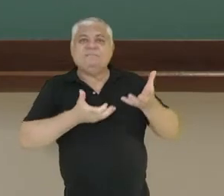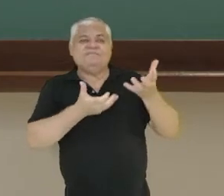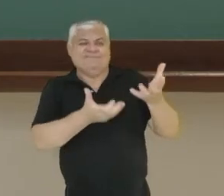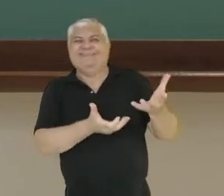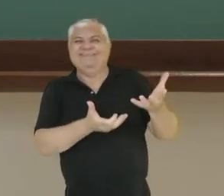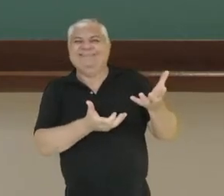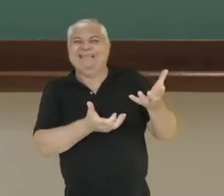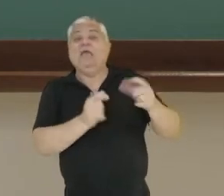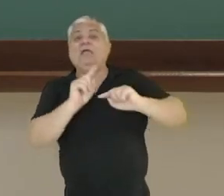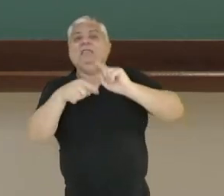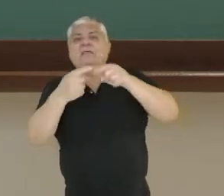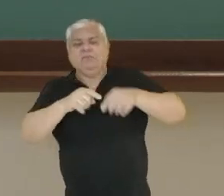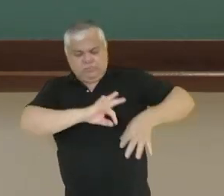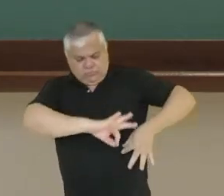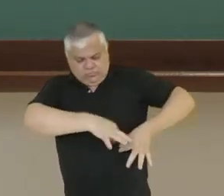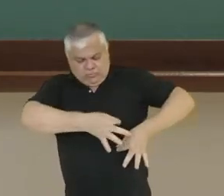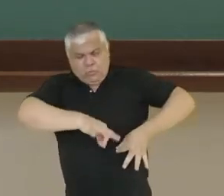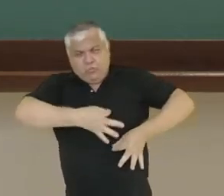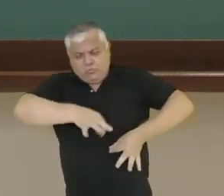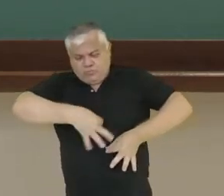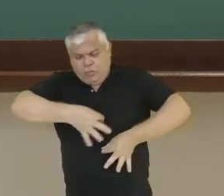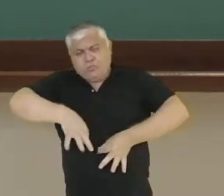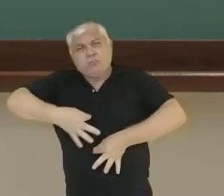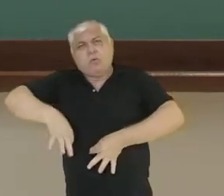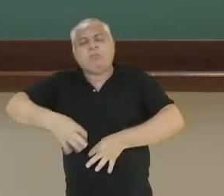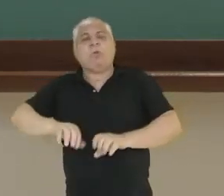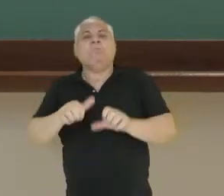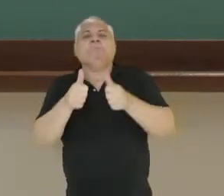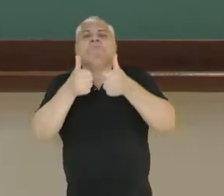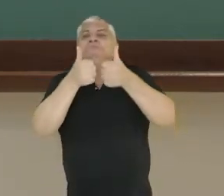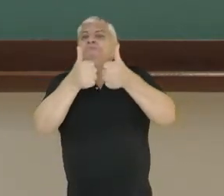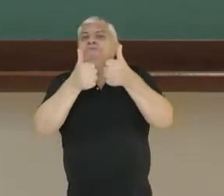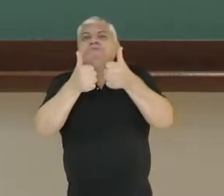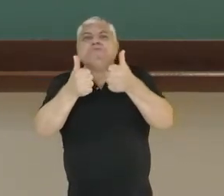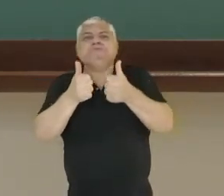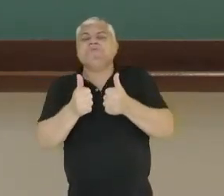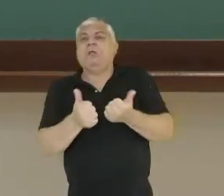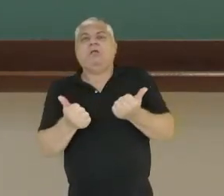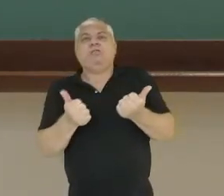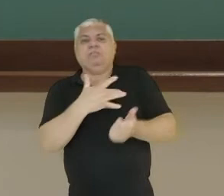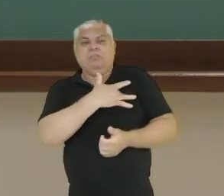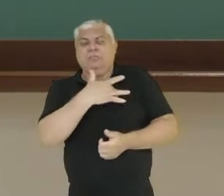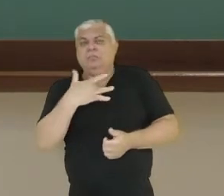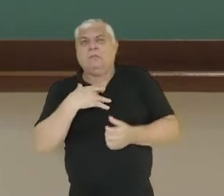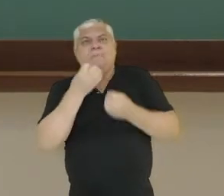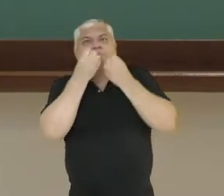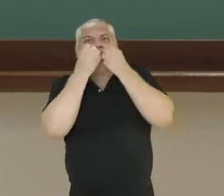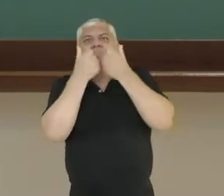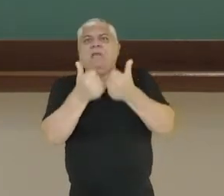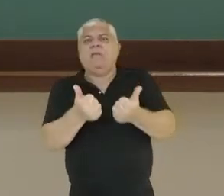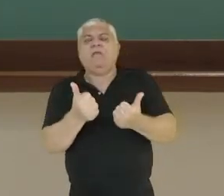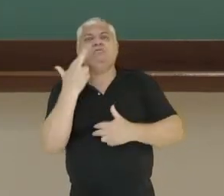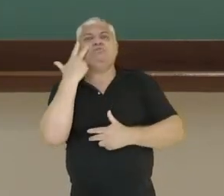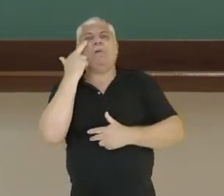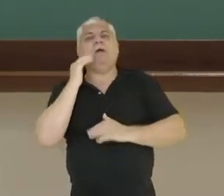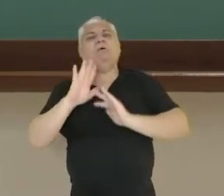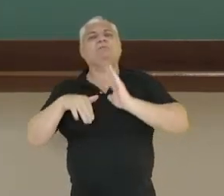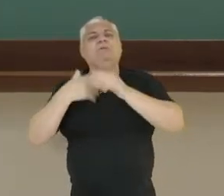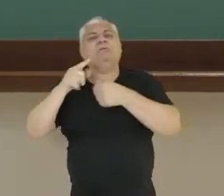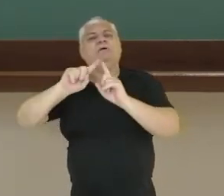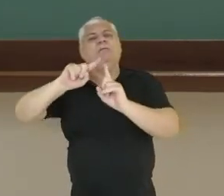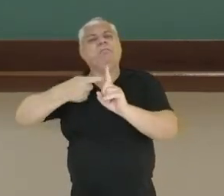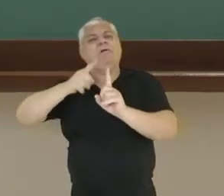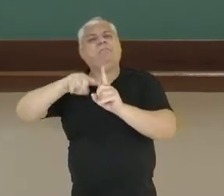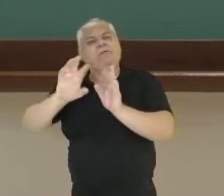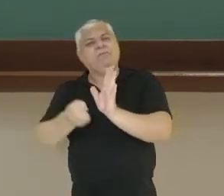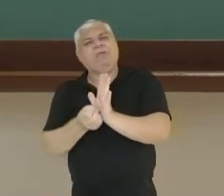Depois ele mesmo costurou. E aí foi tudo bem, não aconteceu nada com a mãe, depois eles tiveram até outros filhos. Então é uma